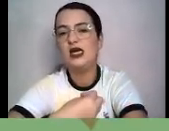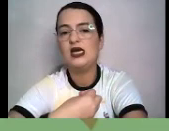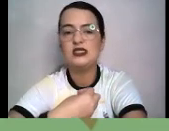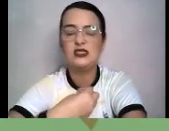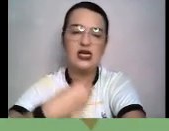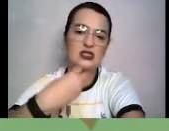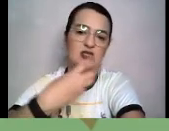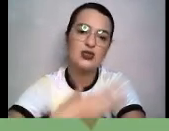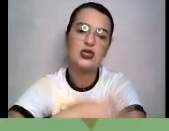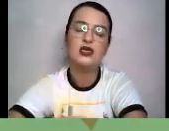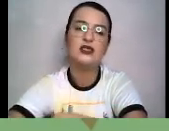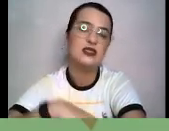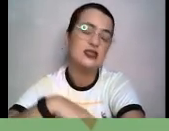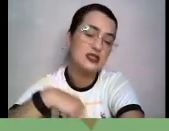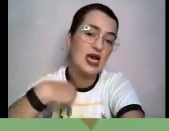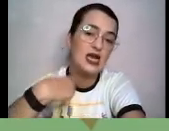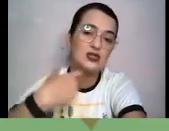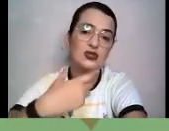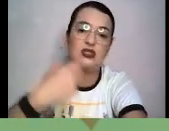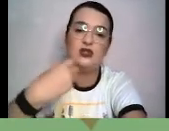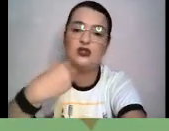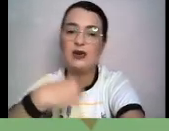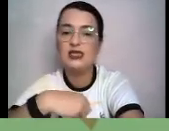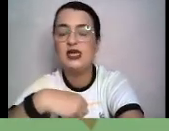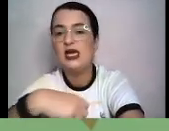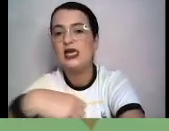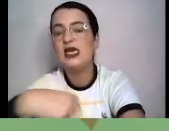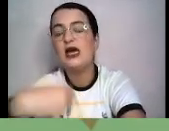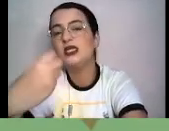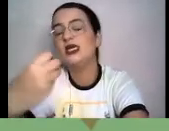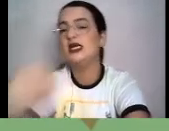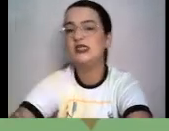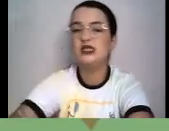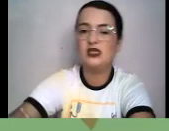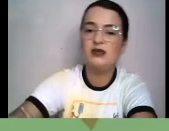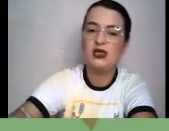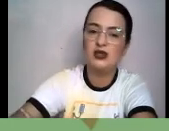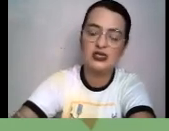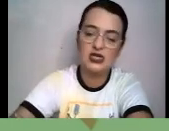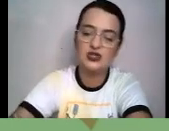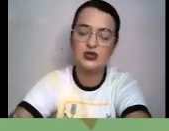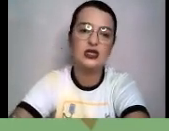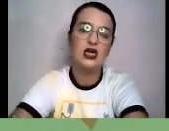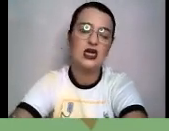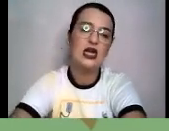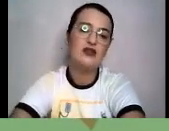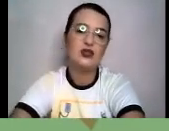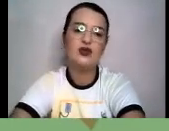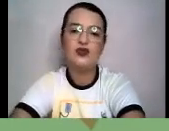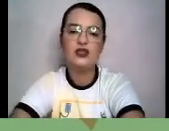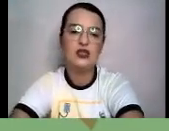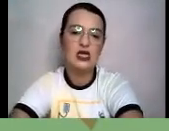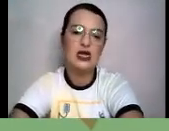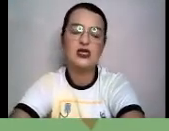né, essas mudanças, essas relações entre os países, e auxiliar nesse entendimento das questões que levam a